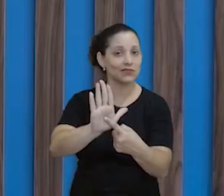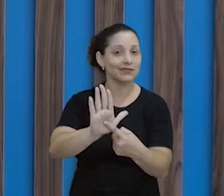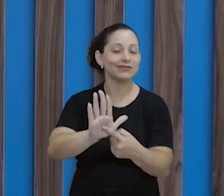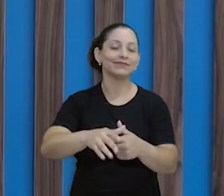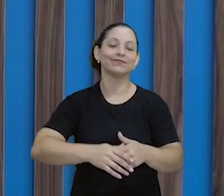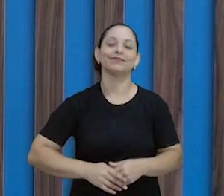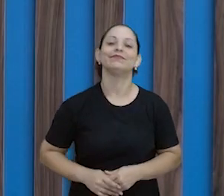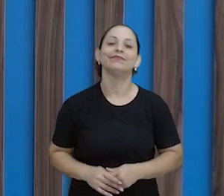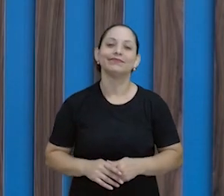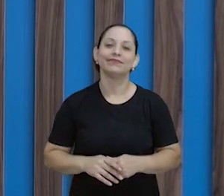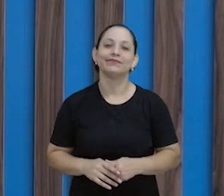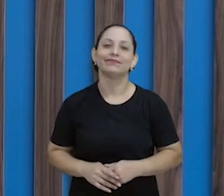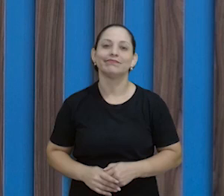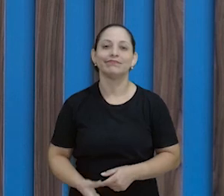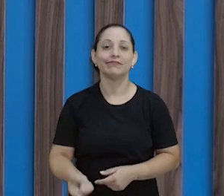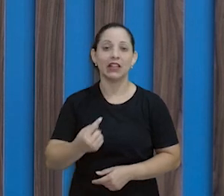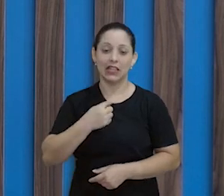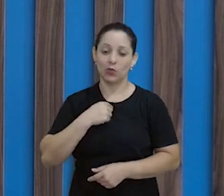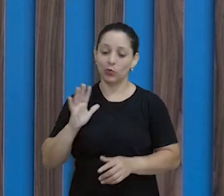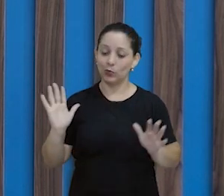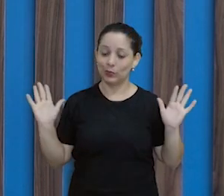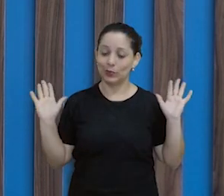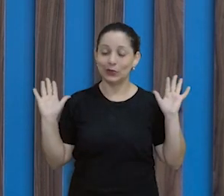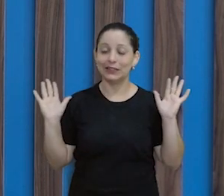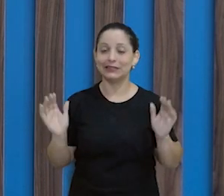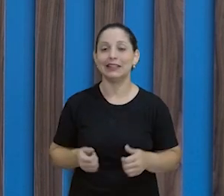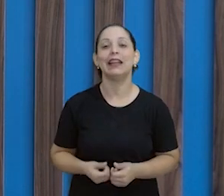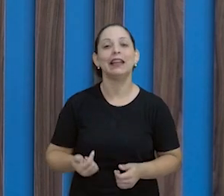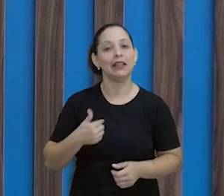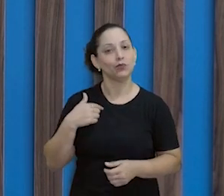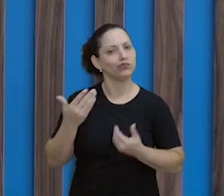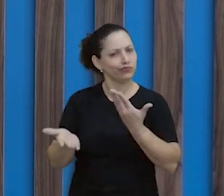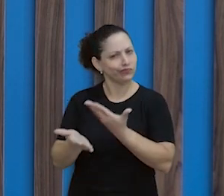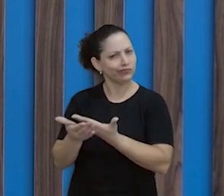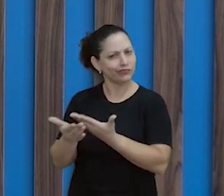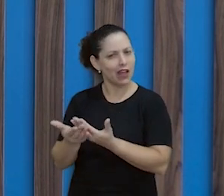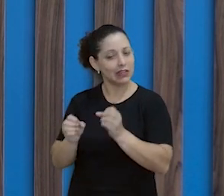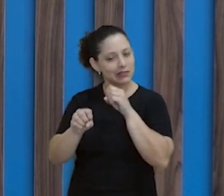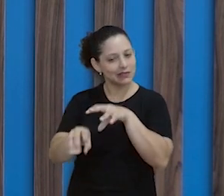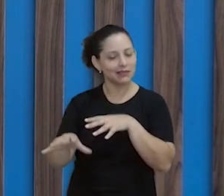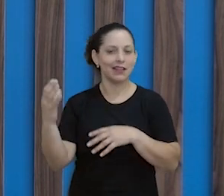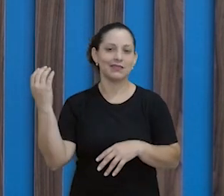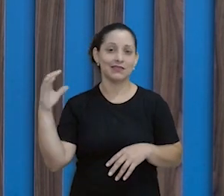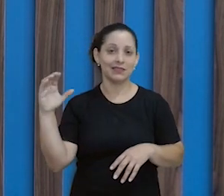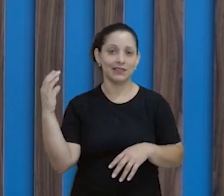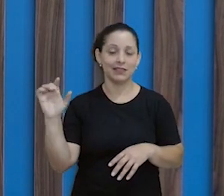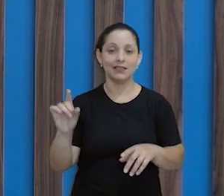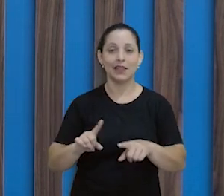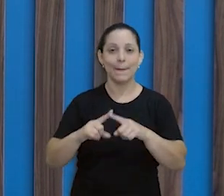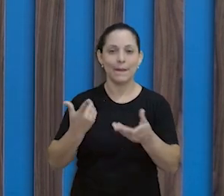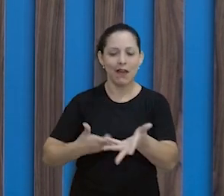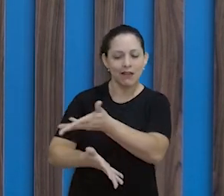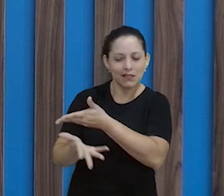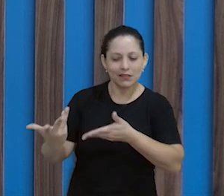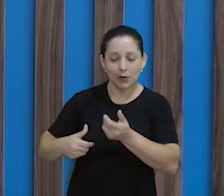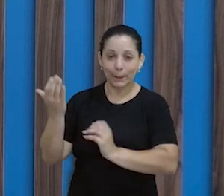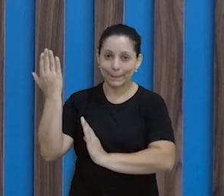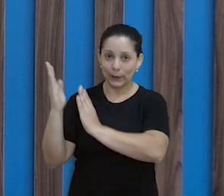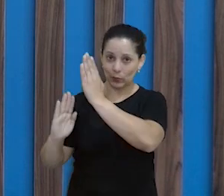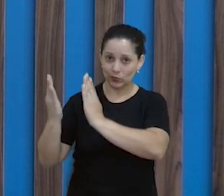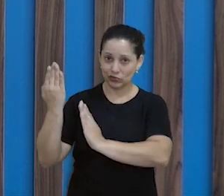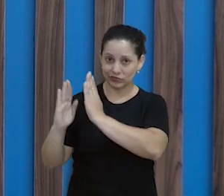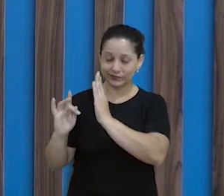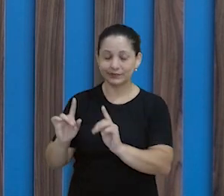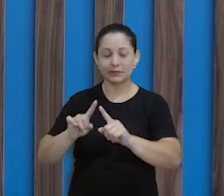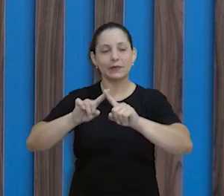Eu aqui, viu, sou suspeito de falar, mesmo sendo da área de ciência da natureza, né? Mais ligada à área da biologia, mas assim,